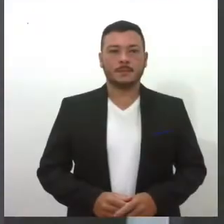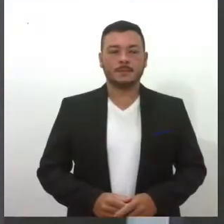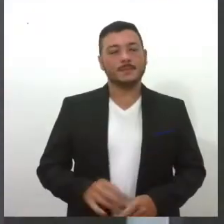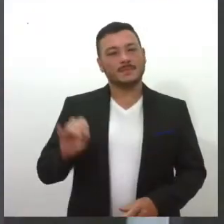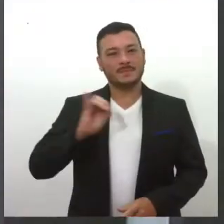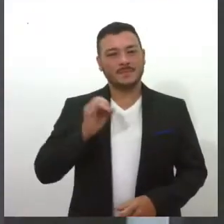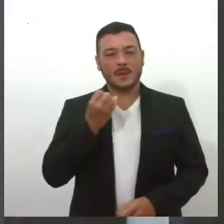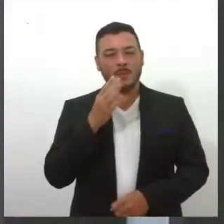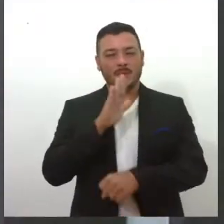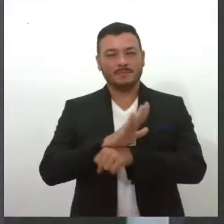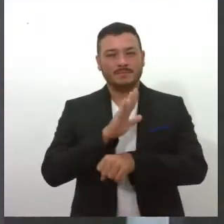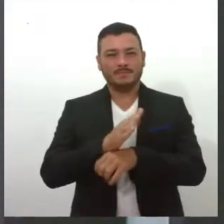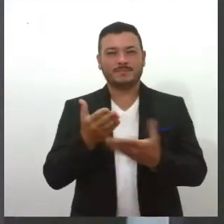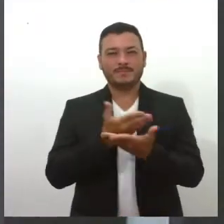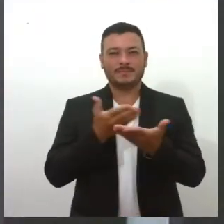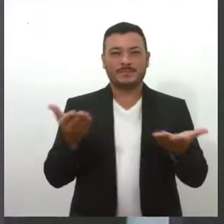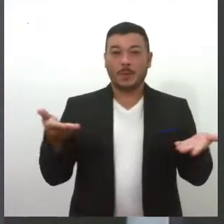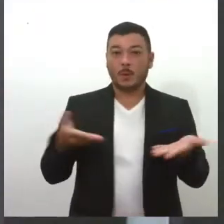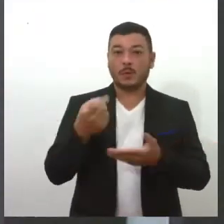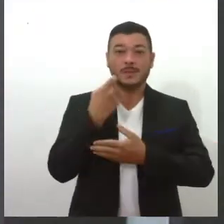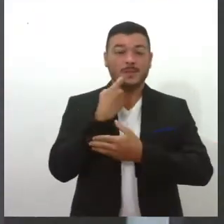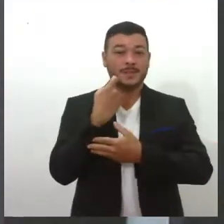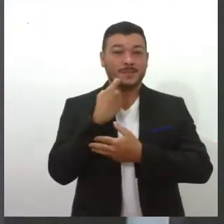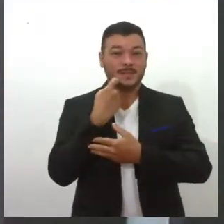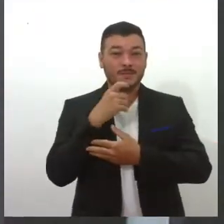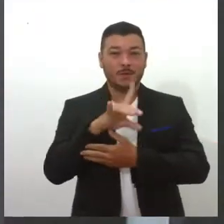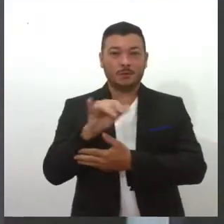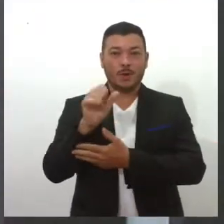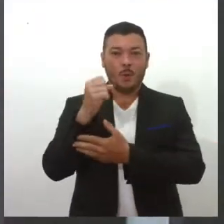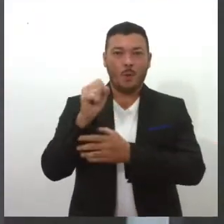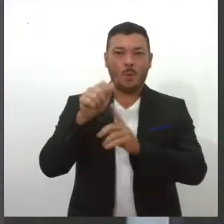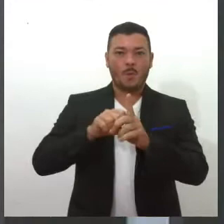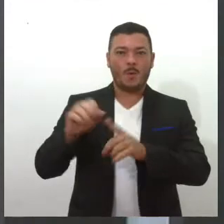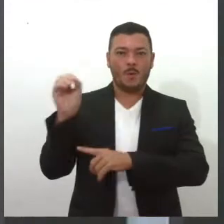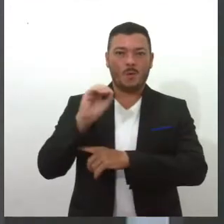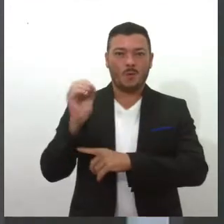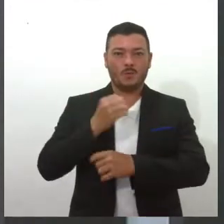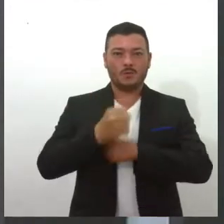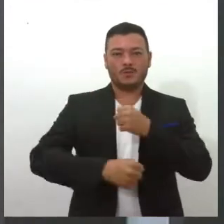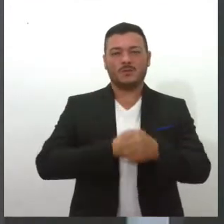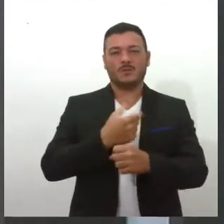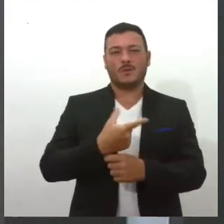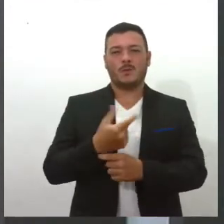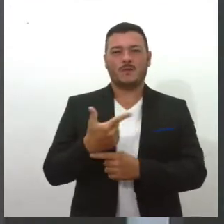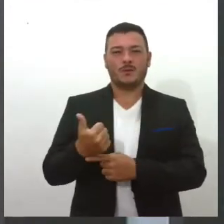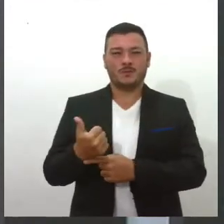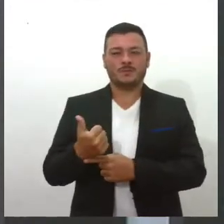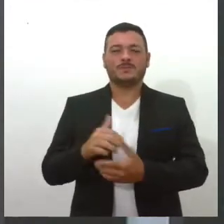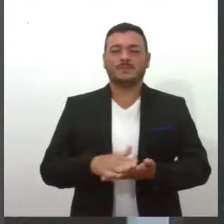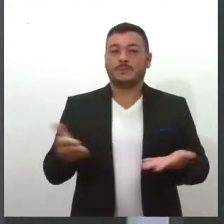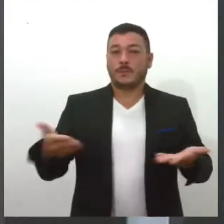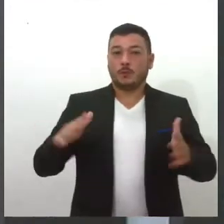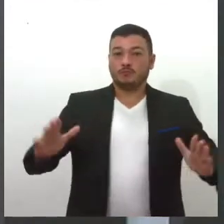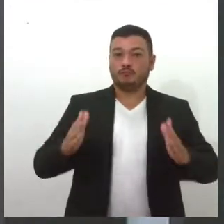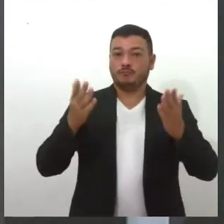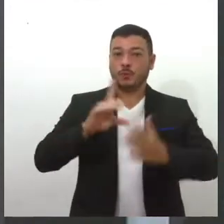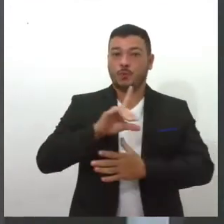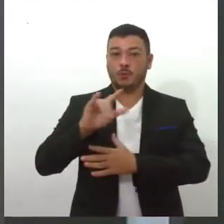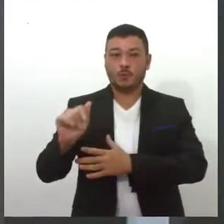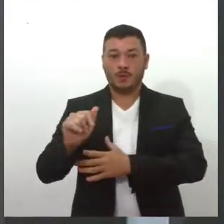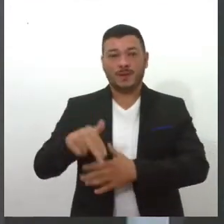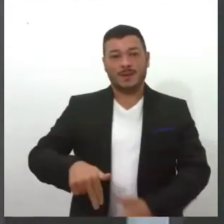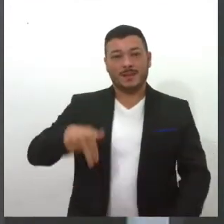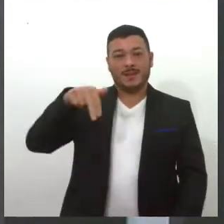Olá, muito boa tarde para você. Hoje é sexta-feira, dia 8 de outubro de 2021. Hoje é comemorado o Dia do